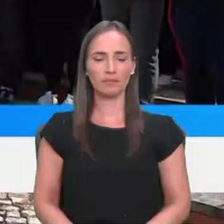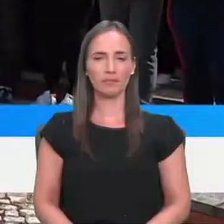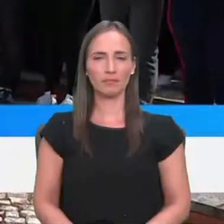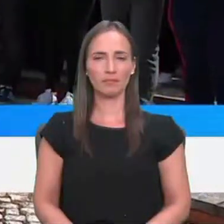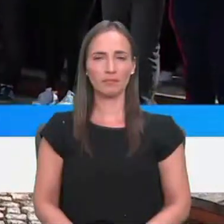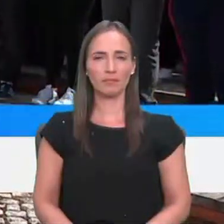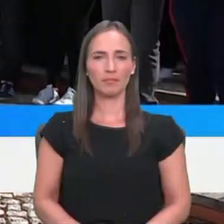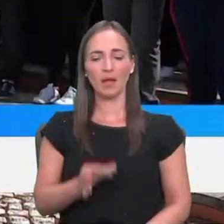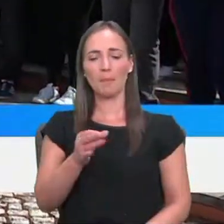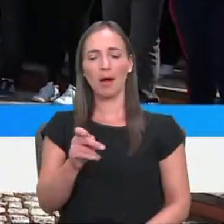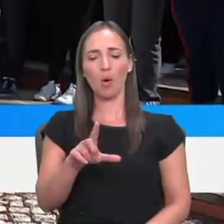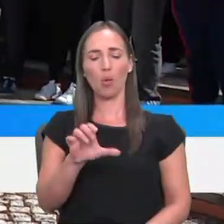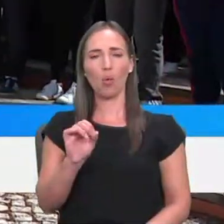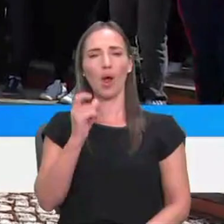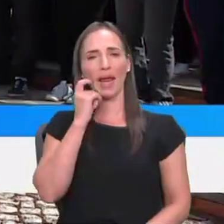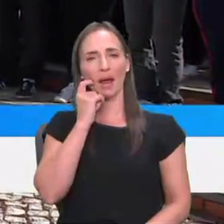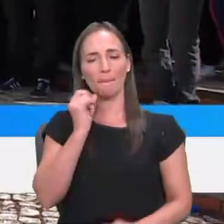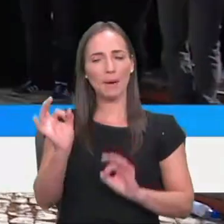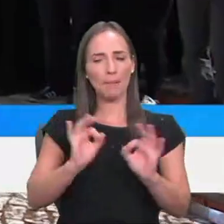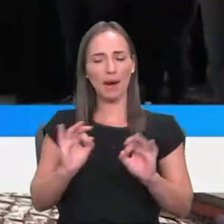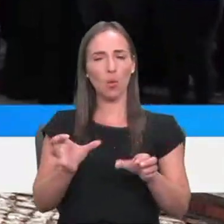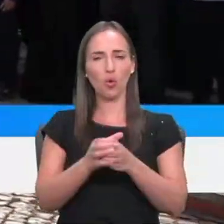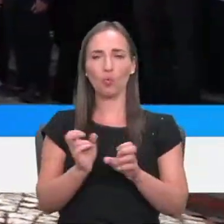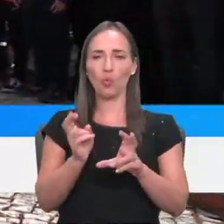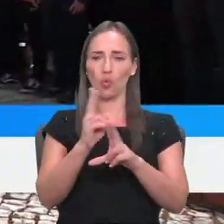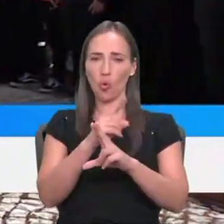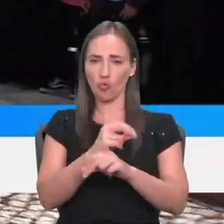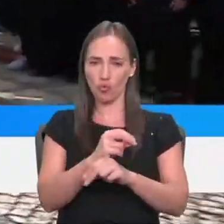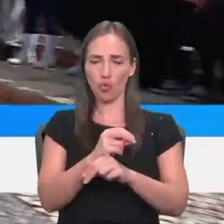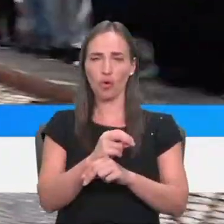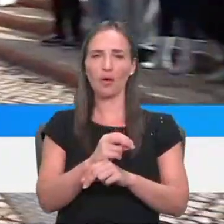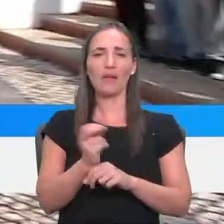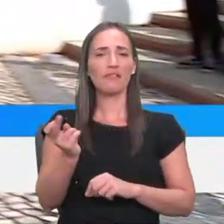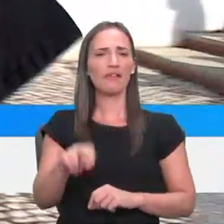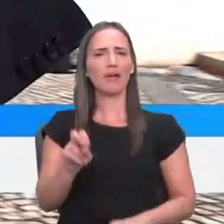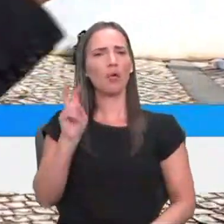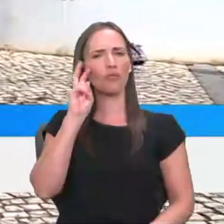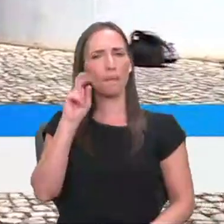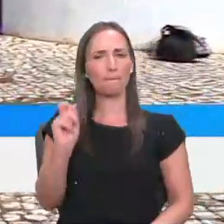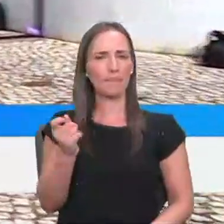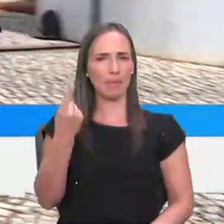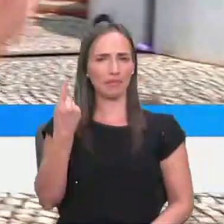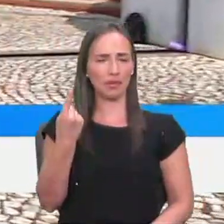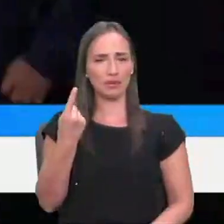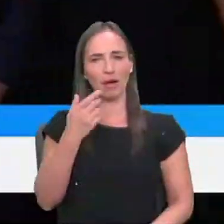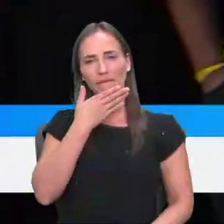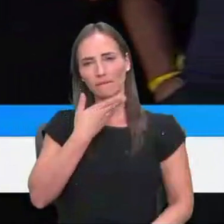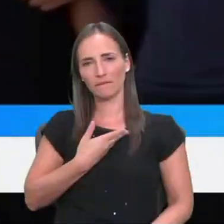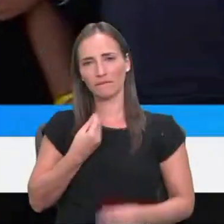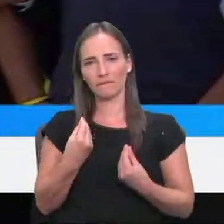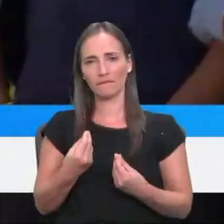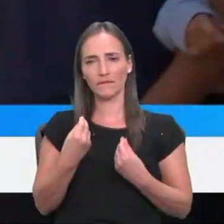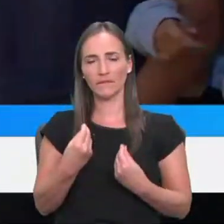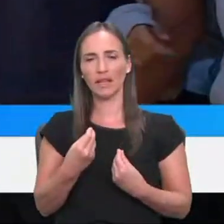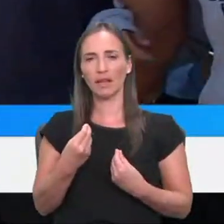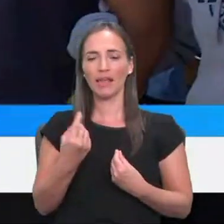Ribeiro é o ensaiador do novo grupo o poli Veio ouvi-los pela primeira vez há aqui um aspecto